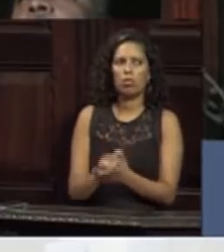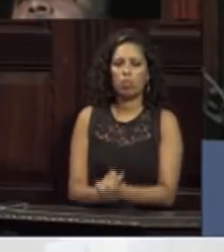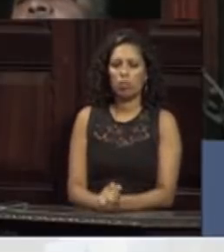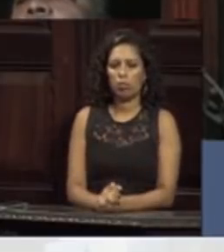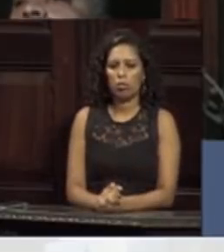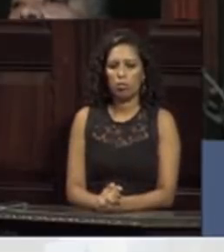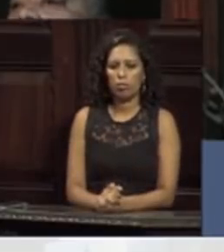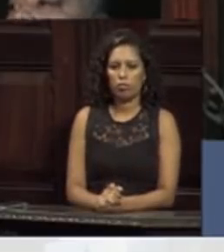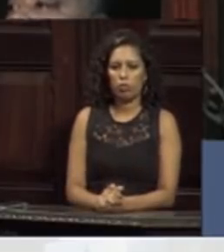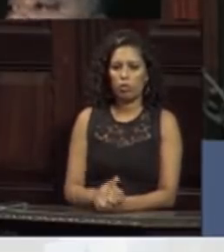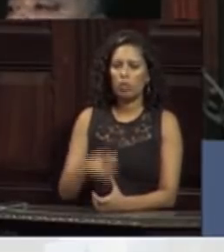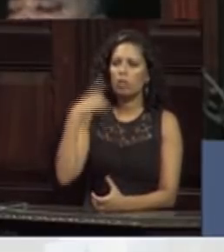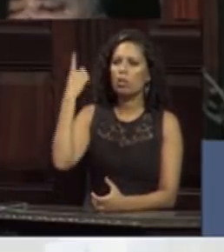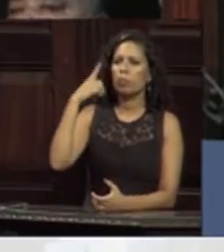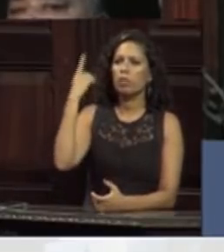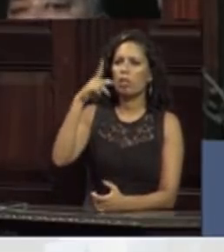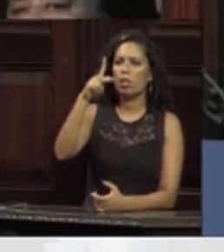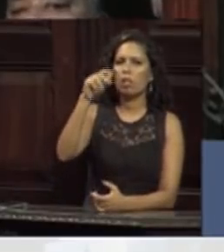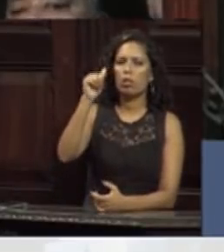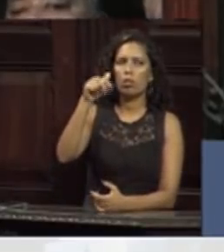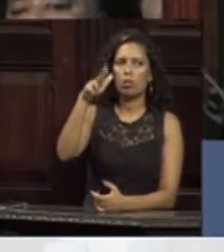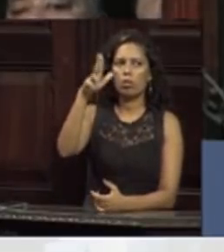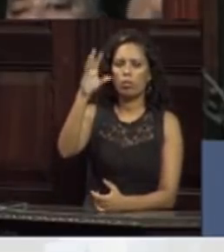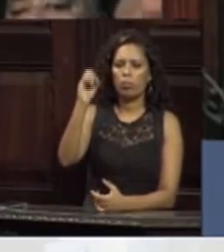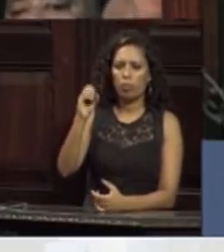Doutor Deodalto vota não.